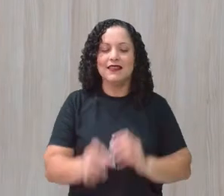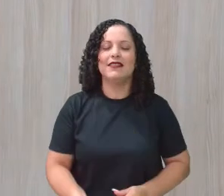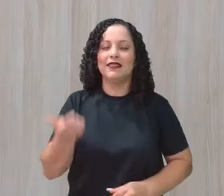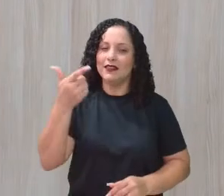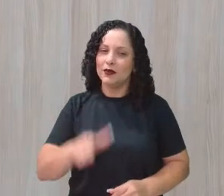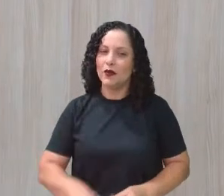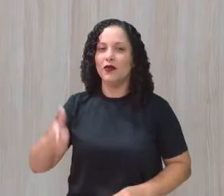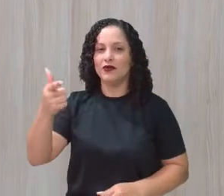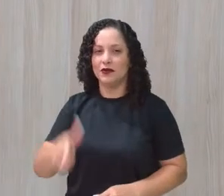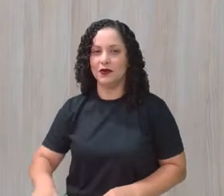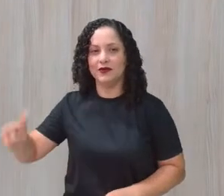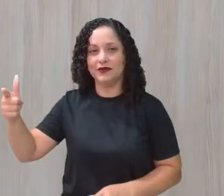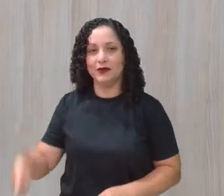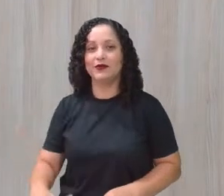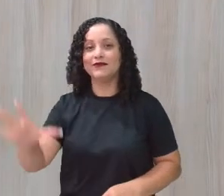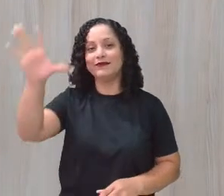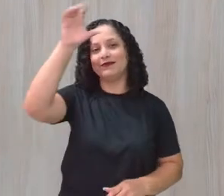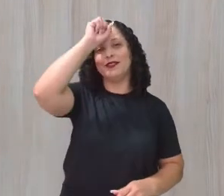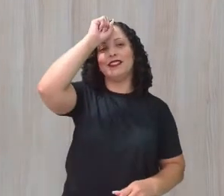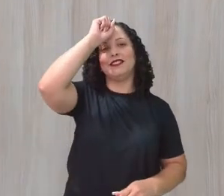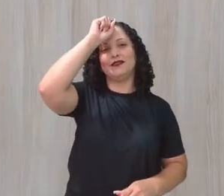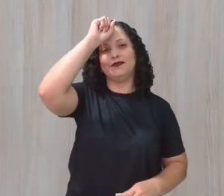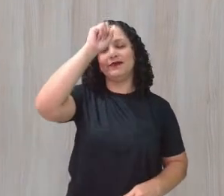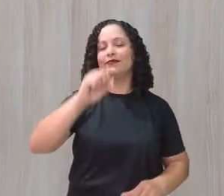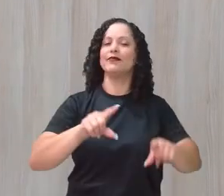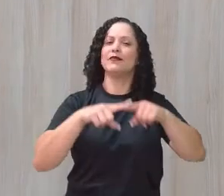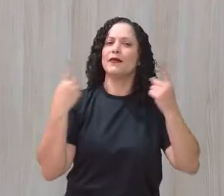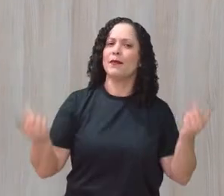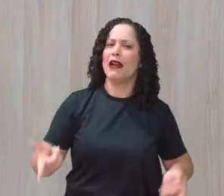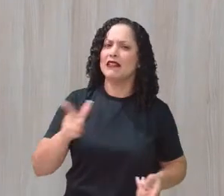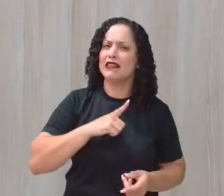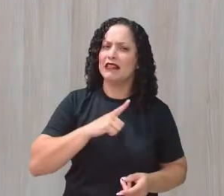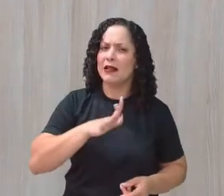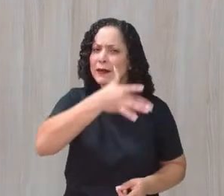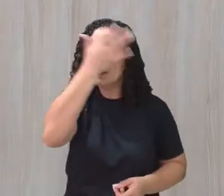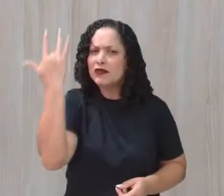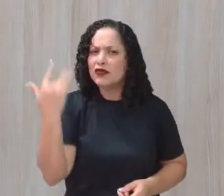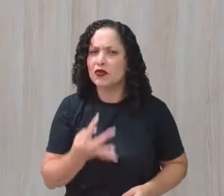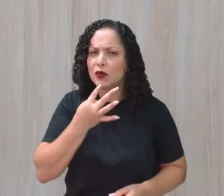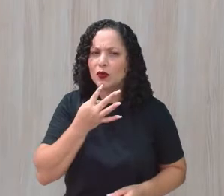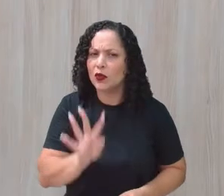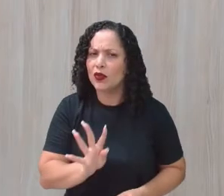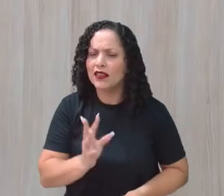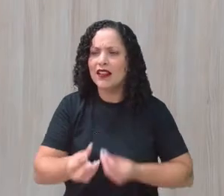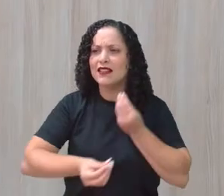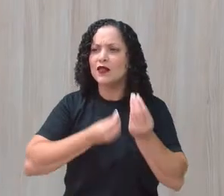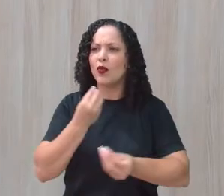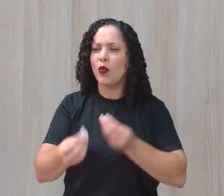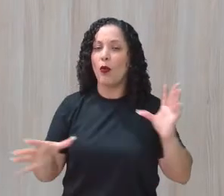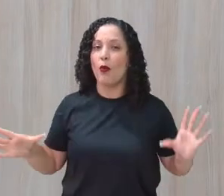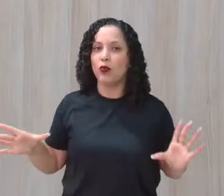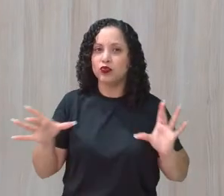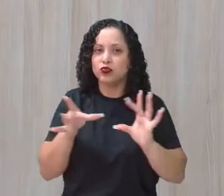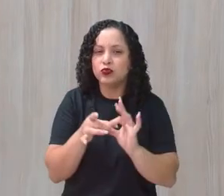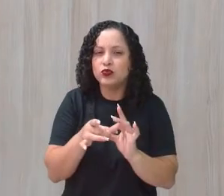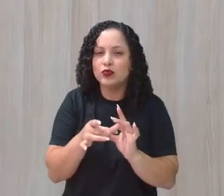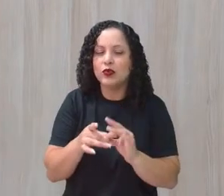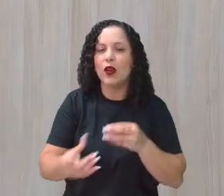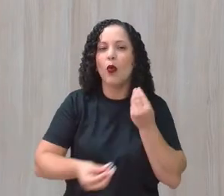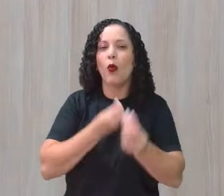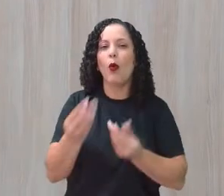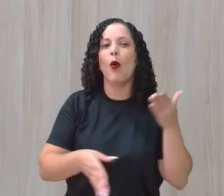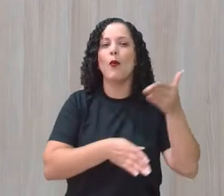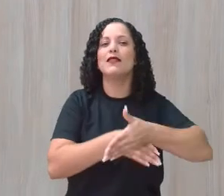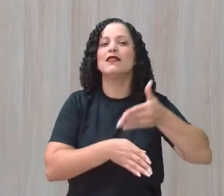o aprendizado. Então, se ainda tem alguém que não sabe as 3 formas de se conectar com esta aula, é